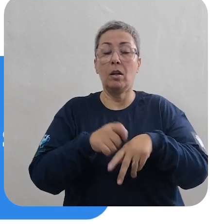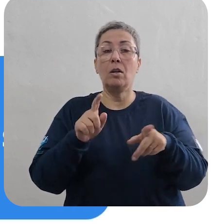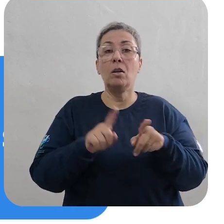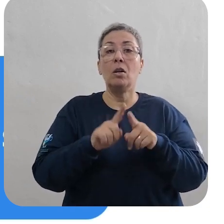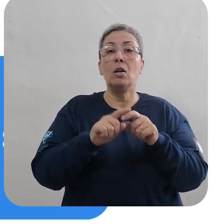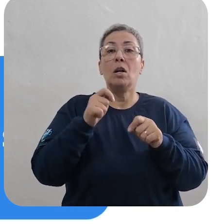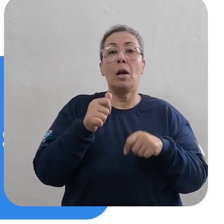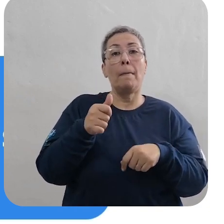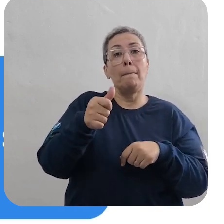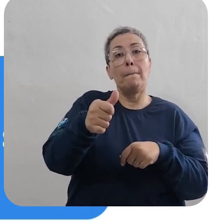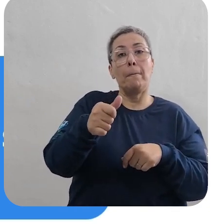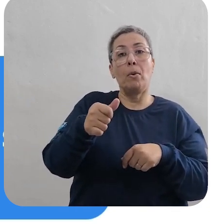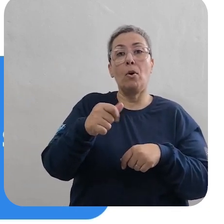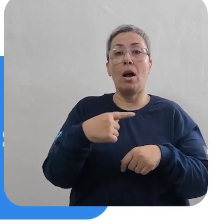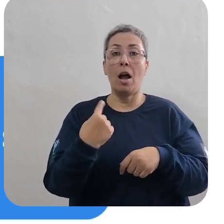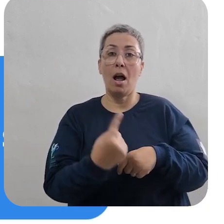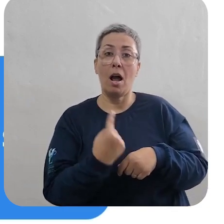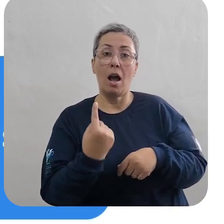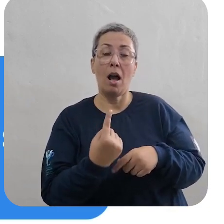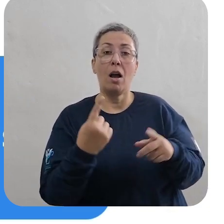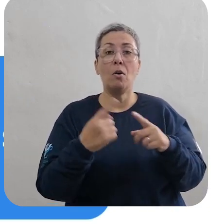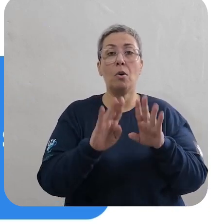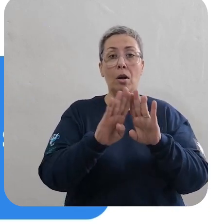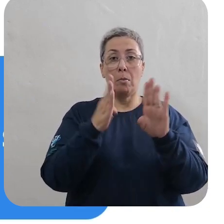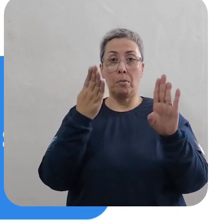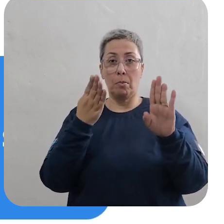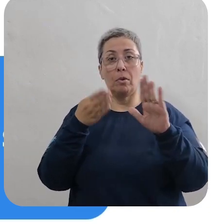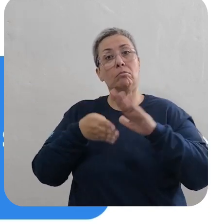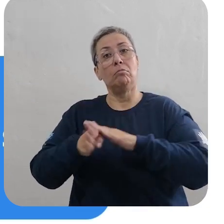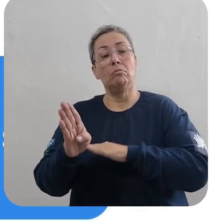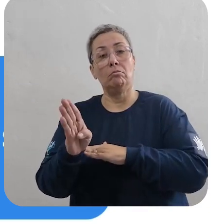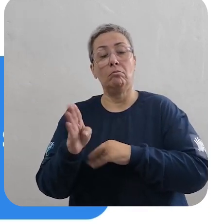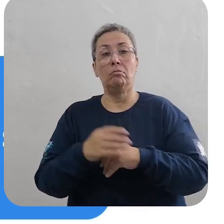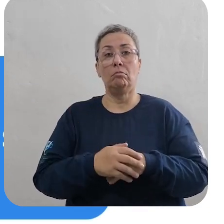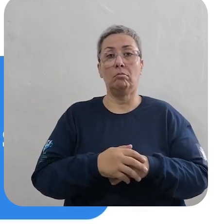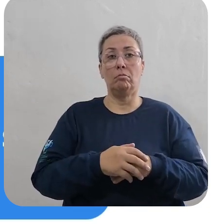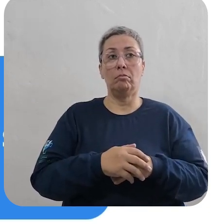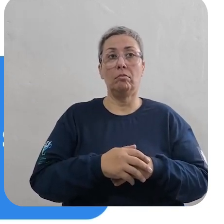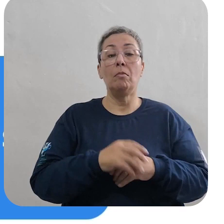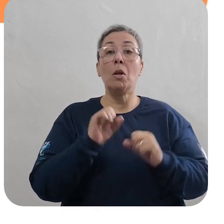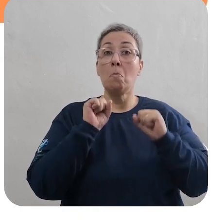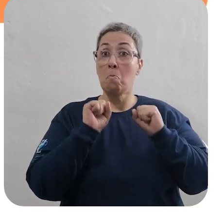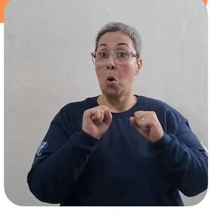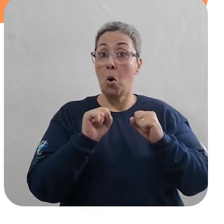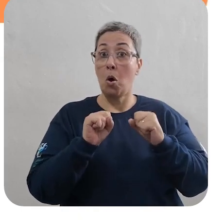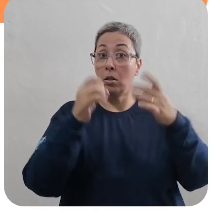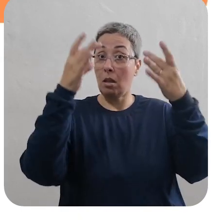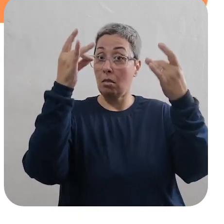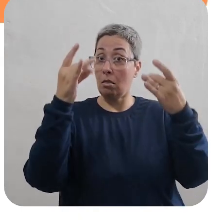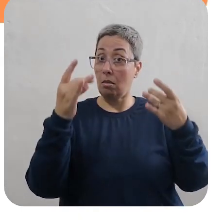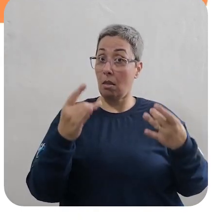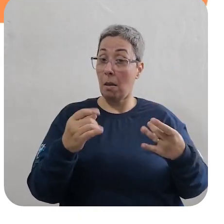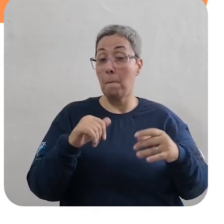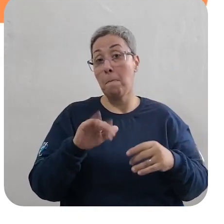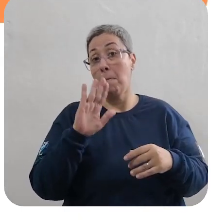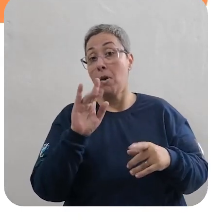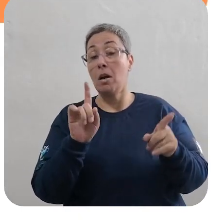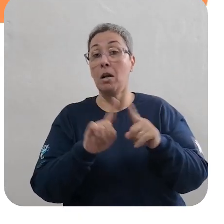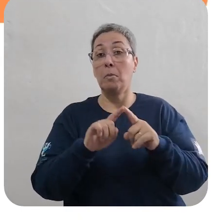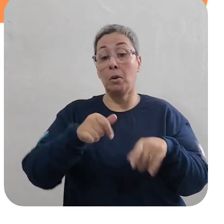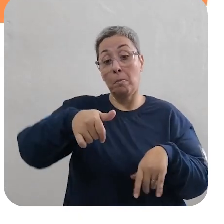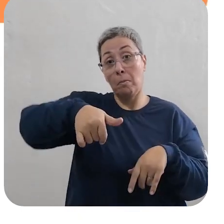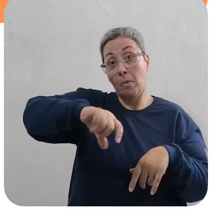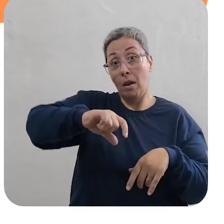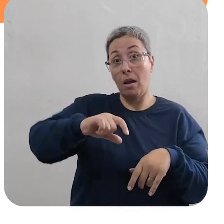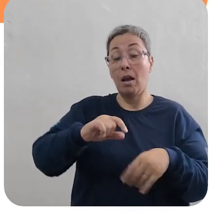dar descarga, abrir a porta, sair. podemos detalhar um pouco mais como abrir